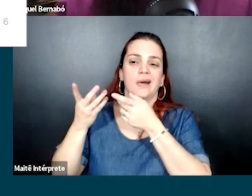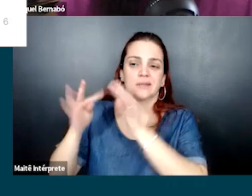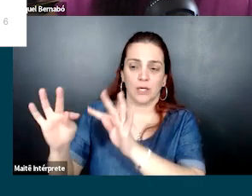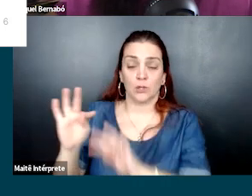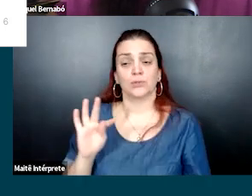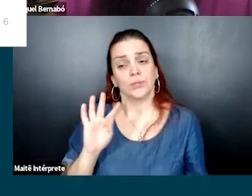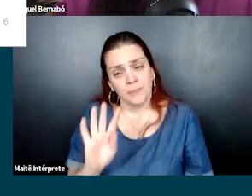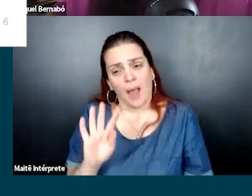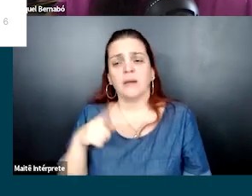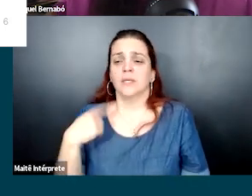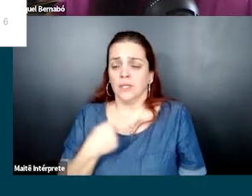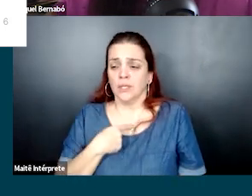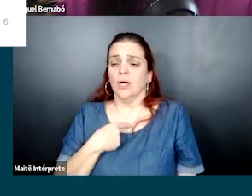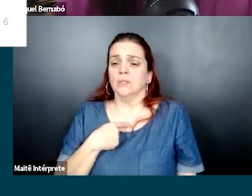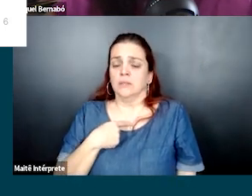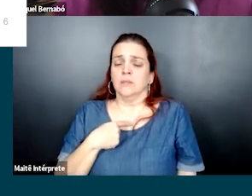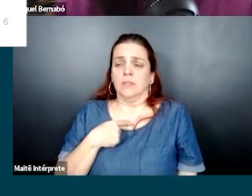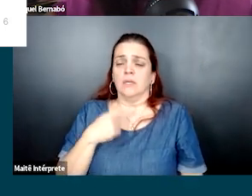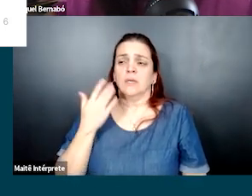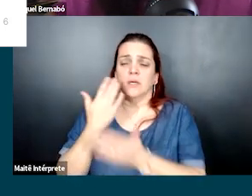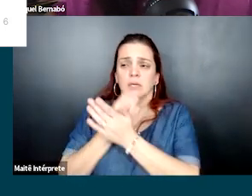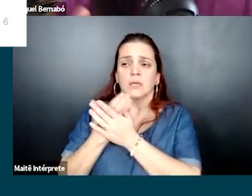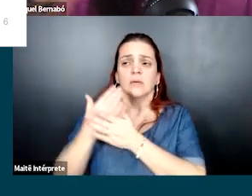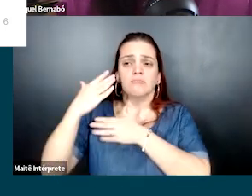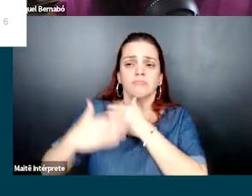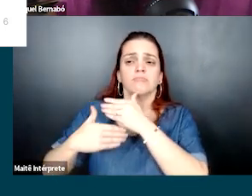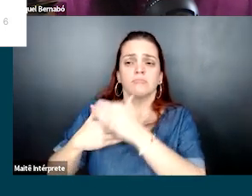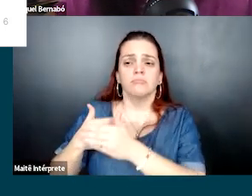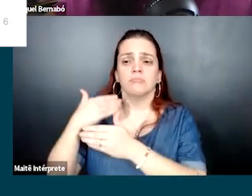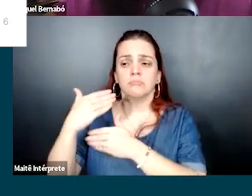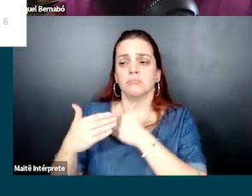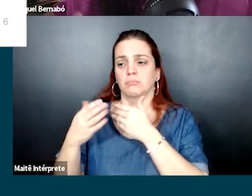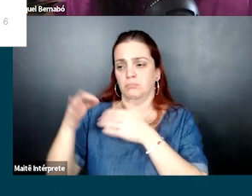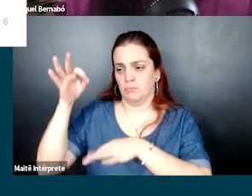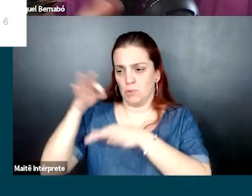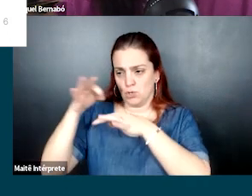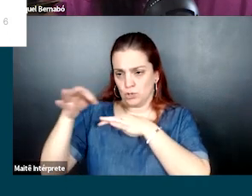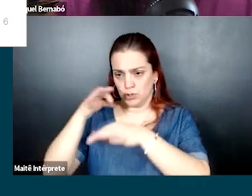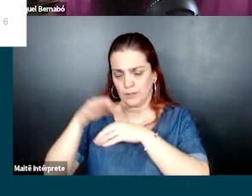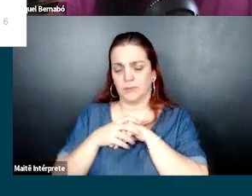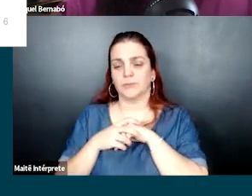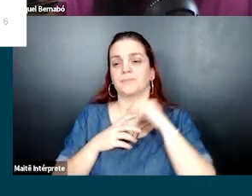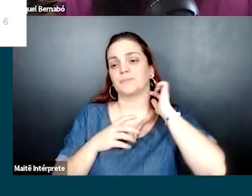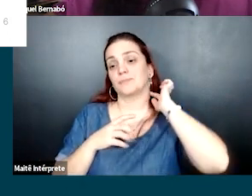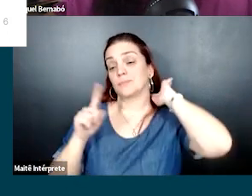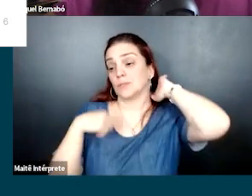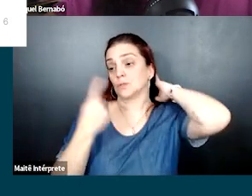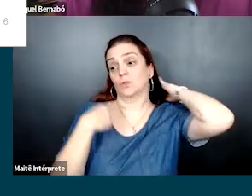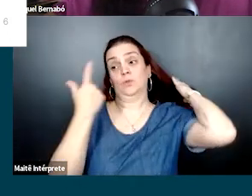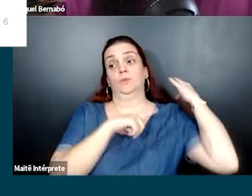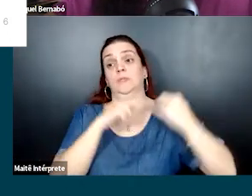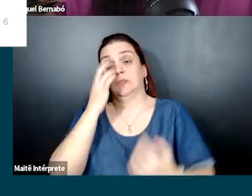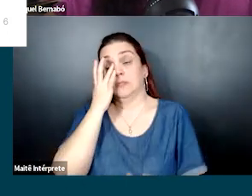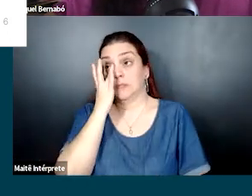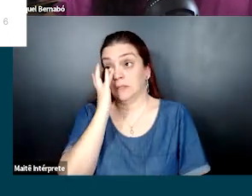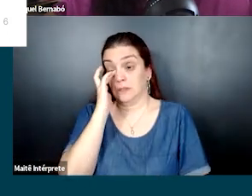imparável ali do mercado de tecnologia. Mas a gente foi mostrando valor e foi conseguindo fazer, e conseguimos emplacar esse projeto.